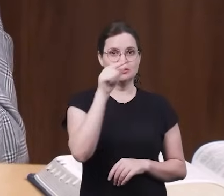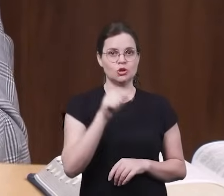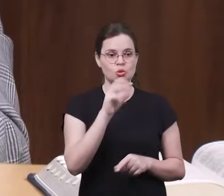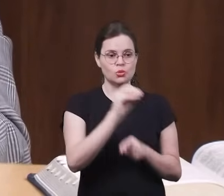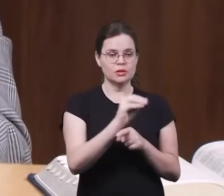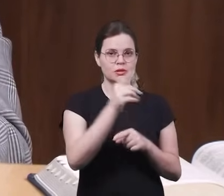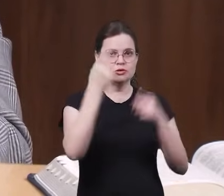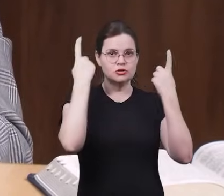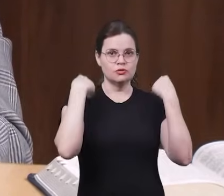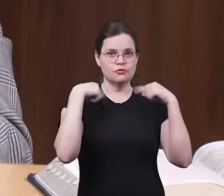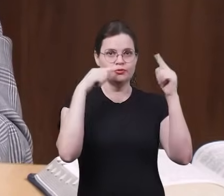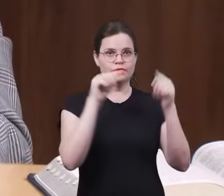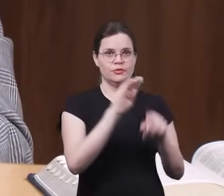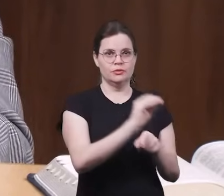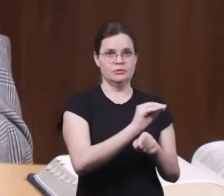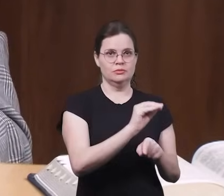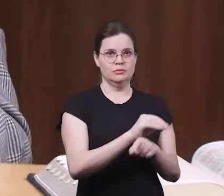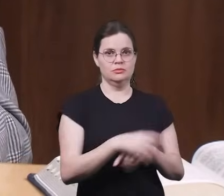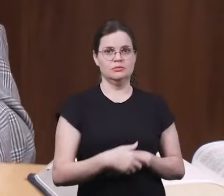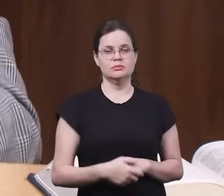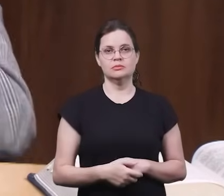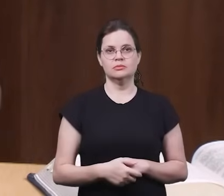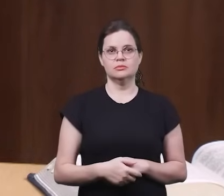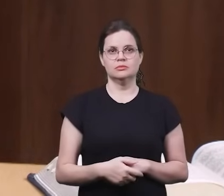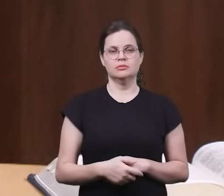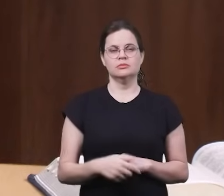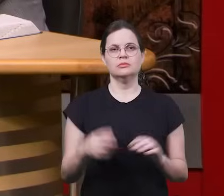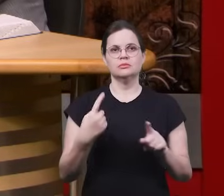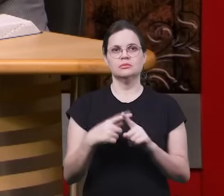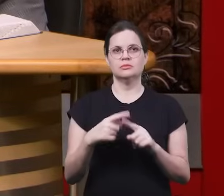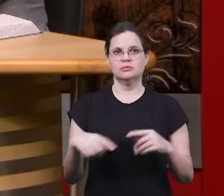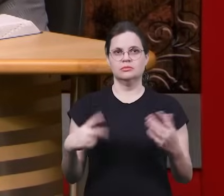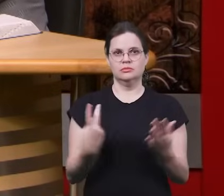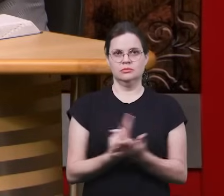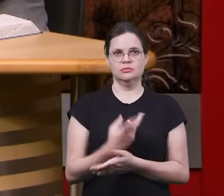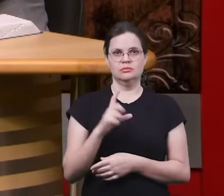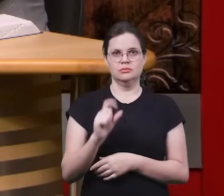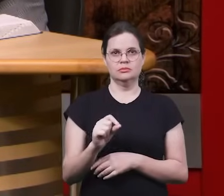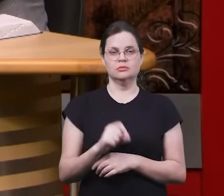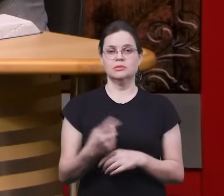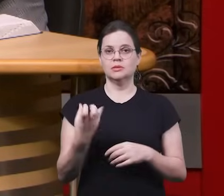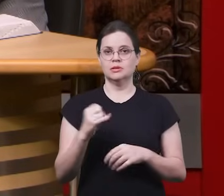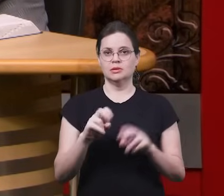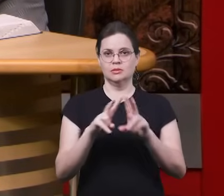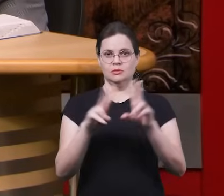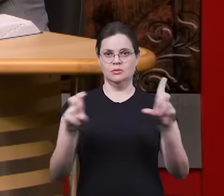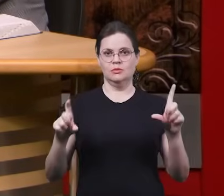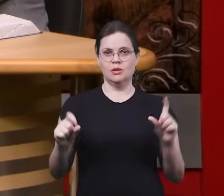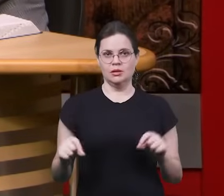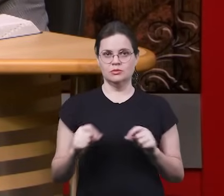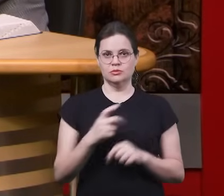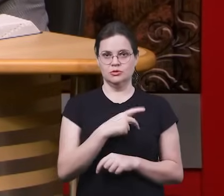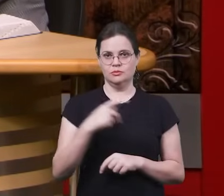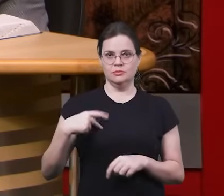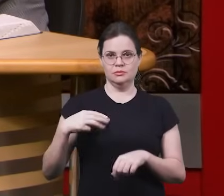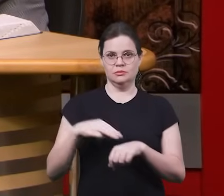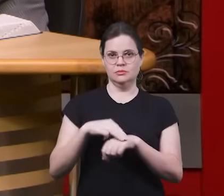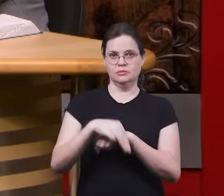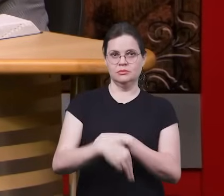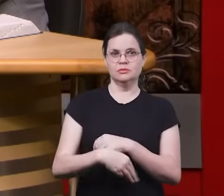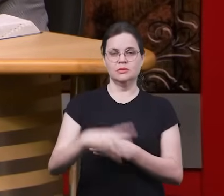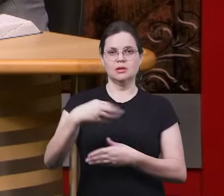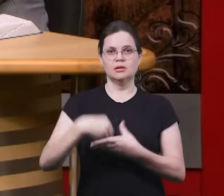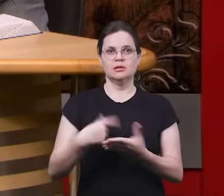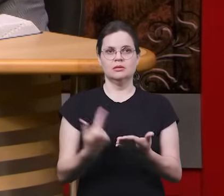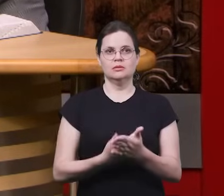pastora de ovelhas. De ovelha, exatamente. Não tem nada a ver. Não tem nada, porque o Exato. ministério, ele começa, né? Quando se fala de ministério, fala lá